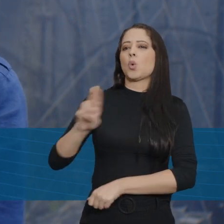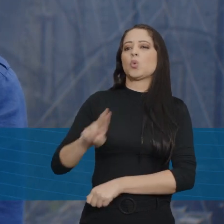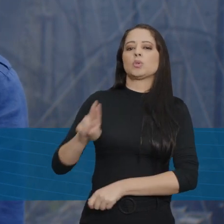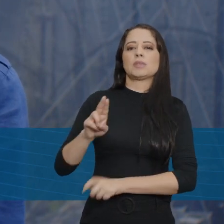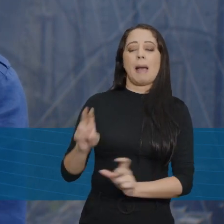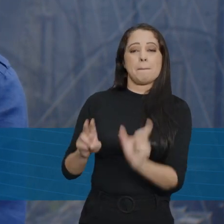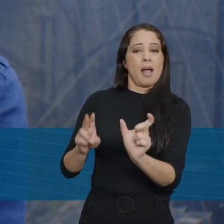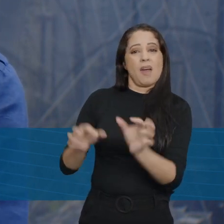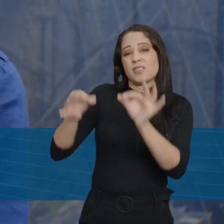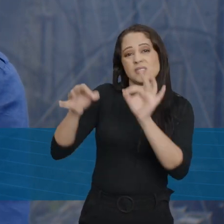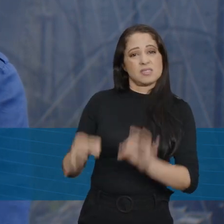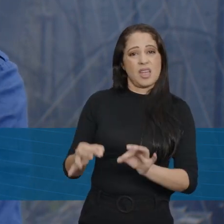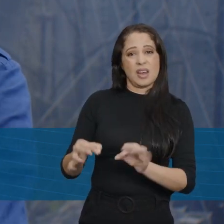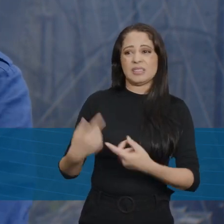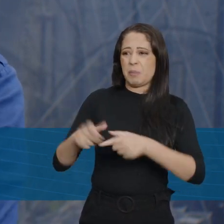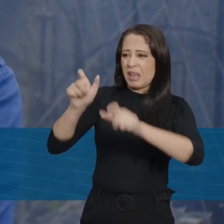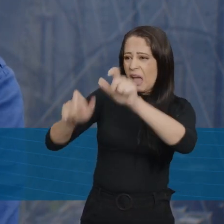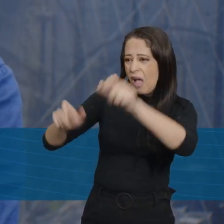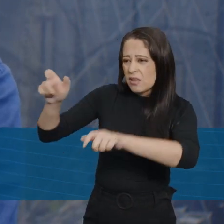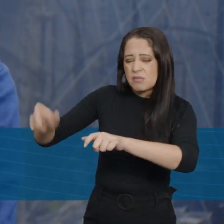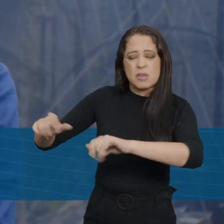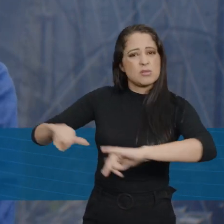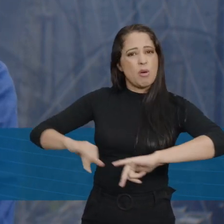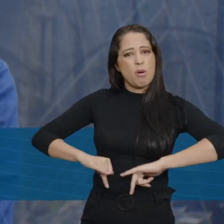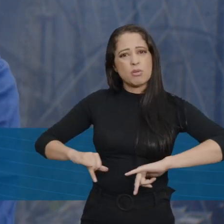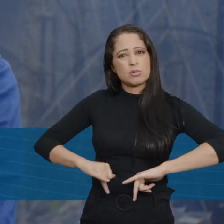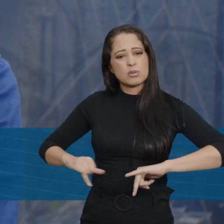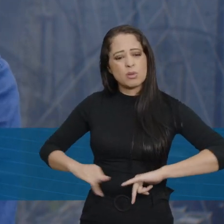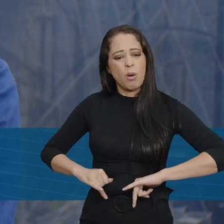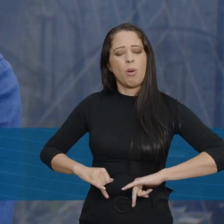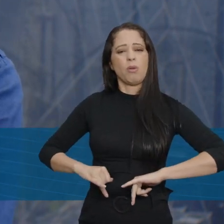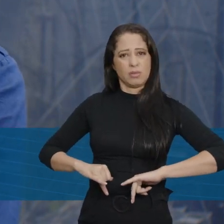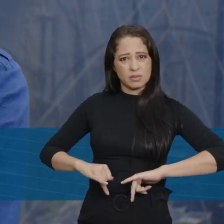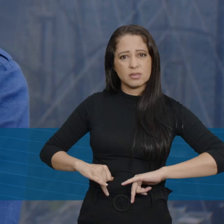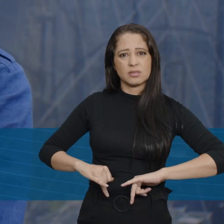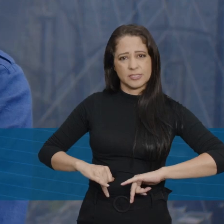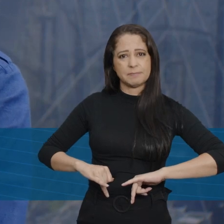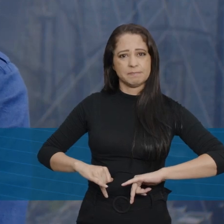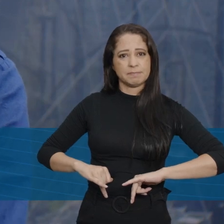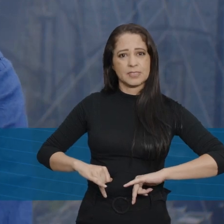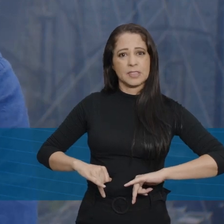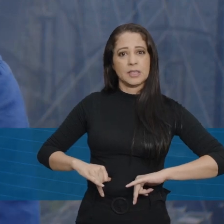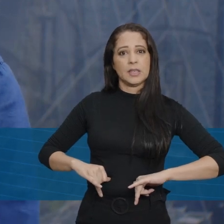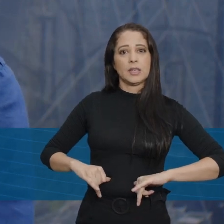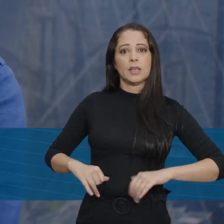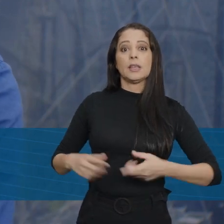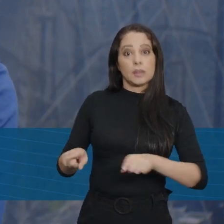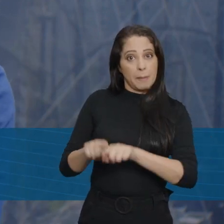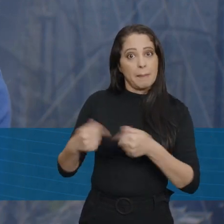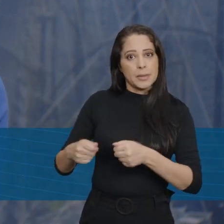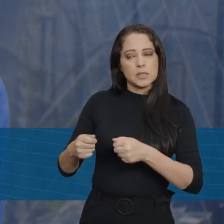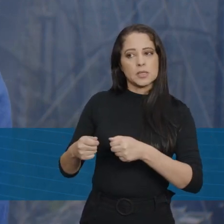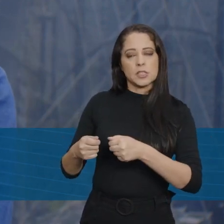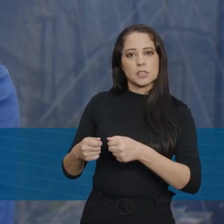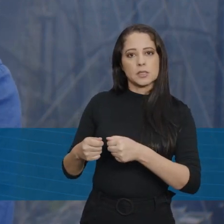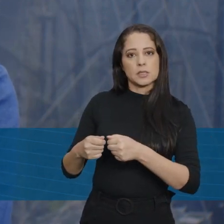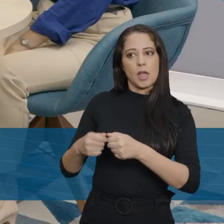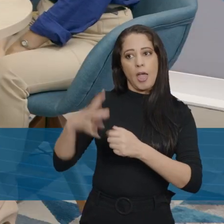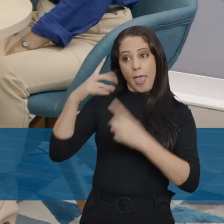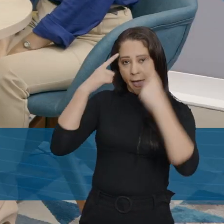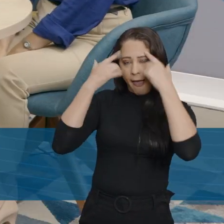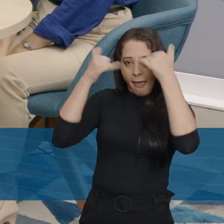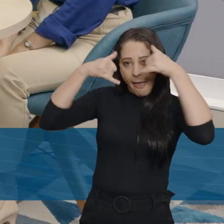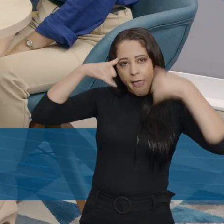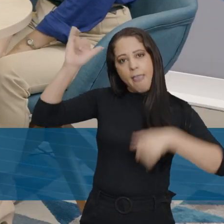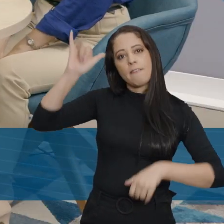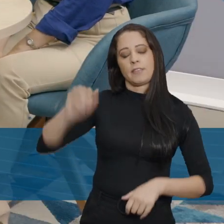maneira correta, entender, né? O sofrimento das pessoas que estão passando por isso e como a gente consegue contornar.